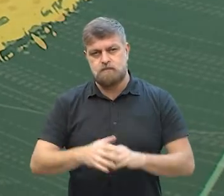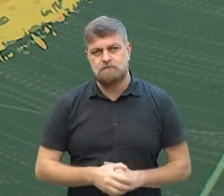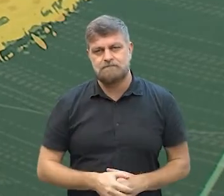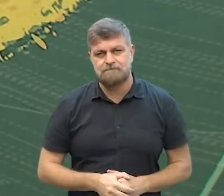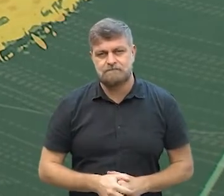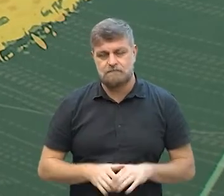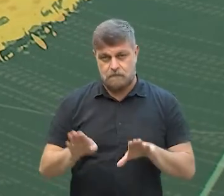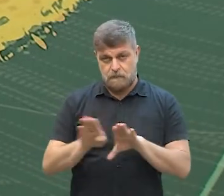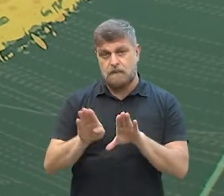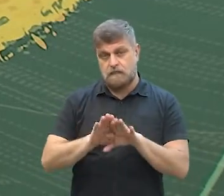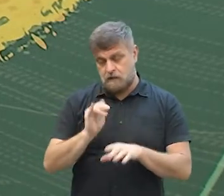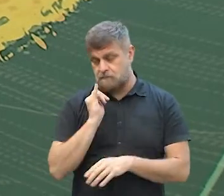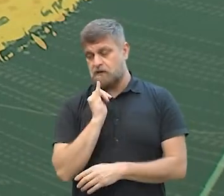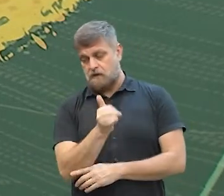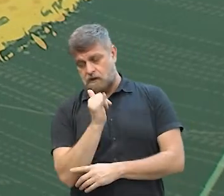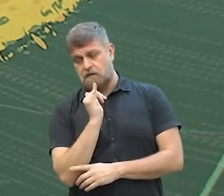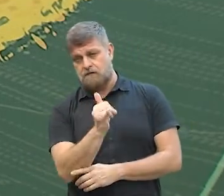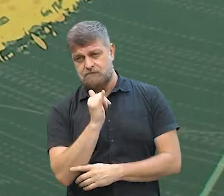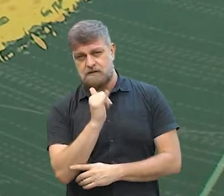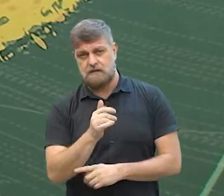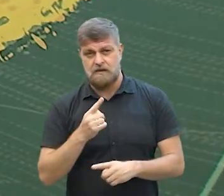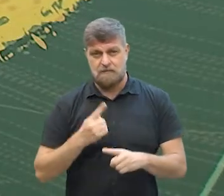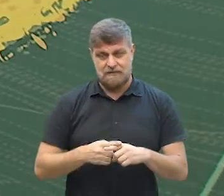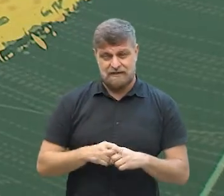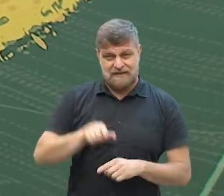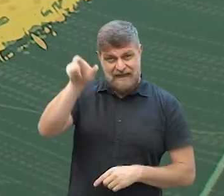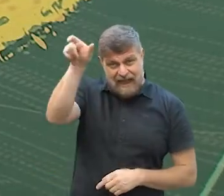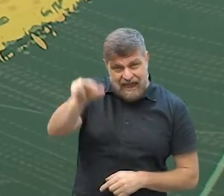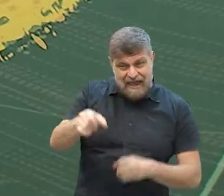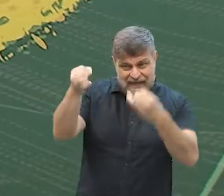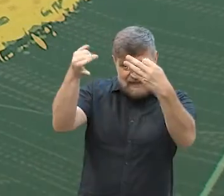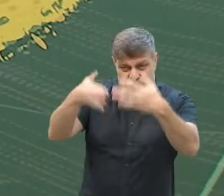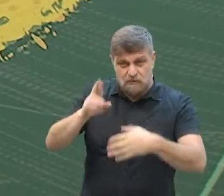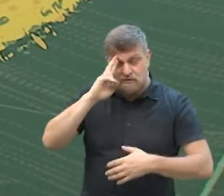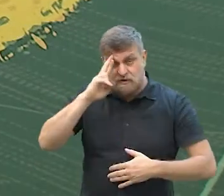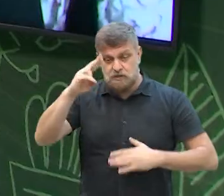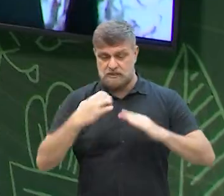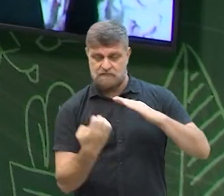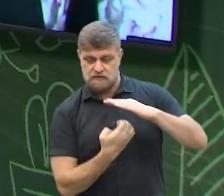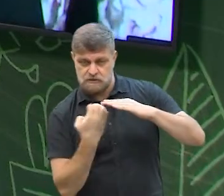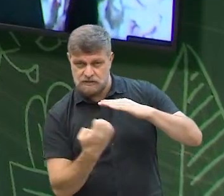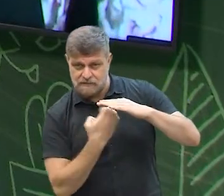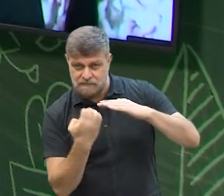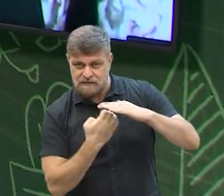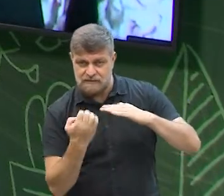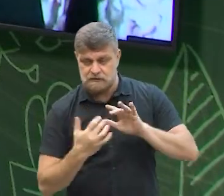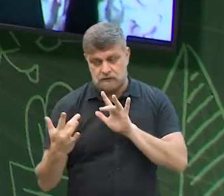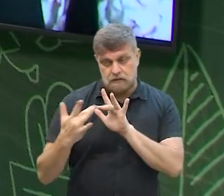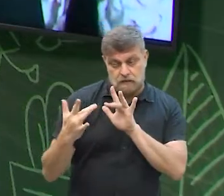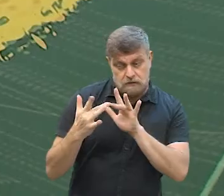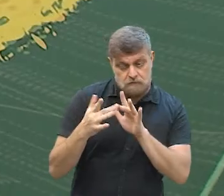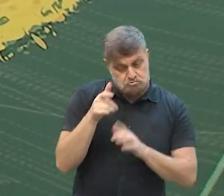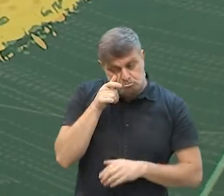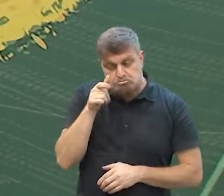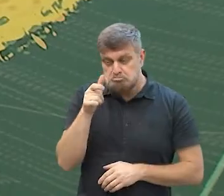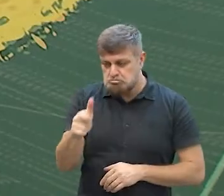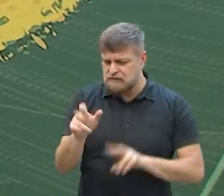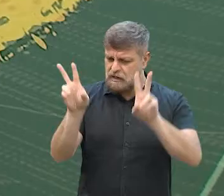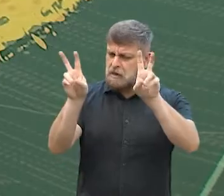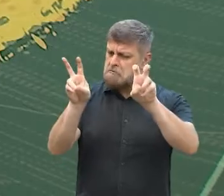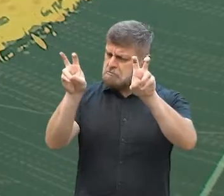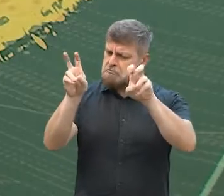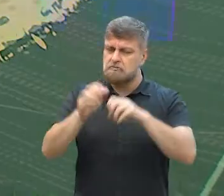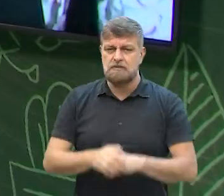toquei também, porque ela já falou que alguns empresários, né, chegaram inclusive a se interessar pelo